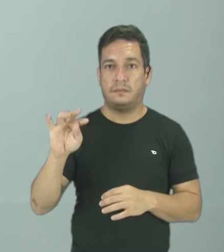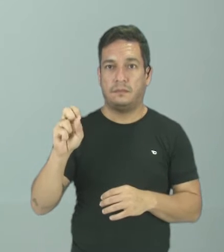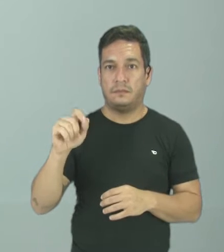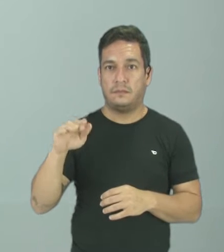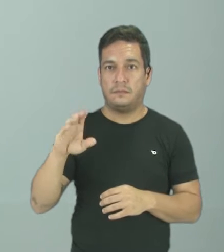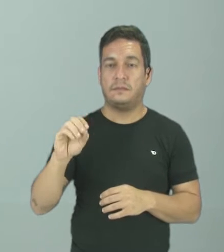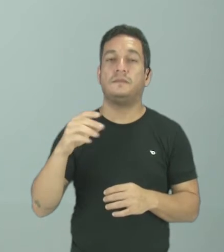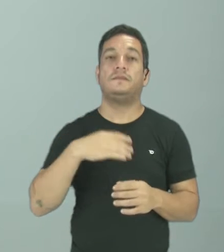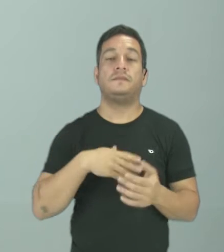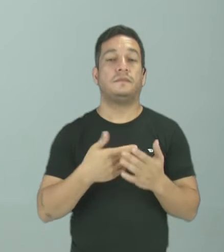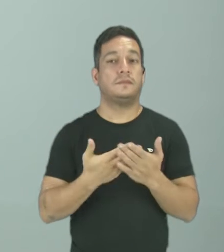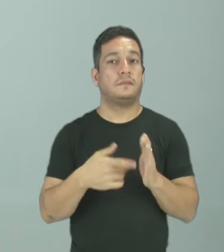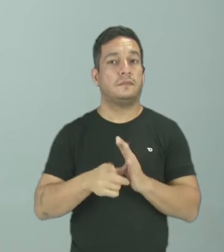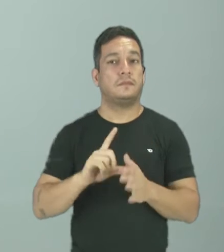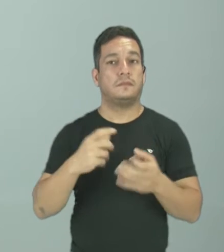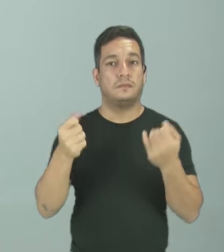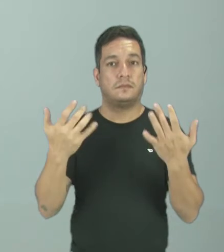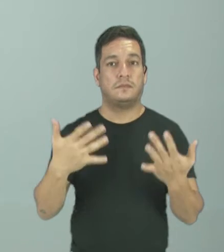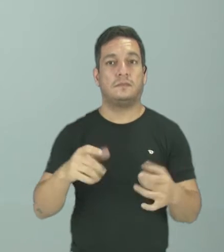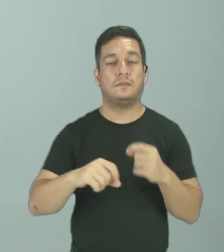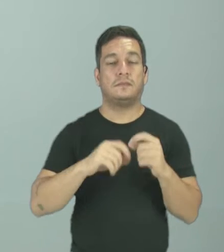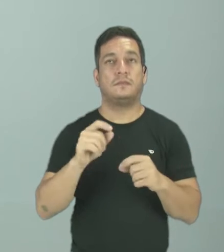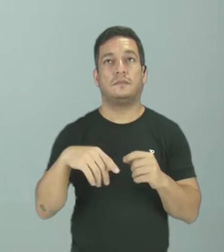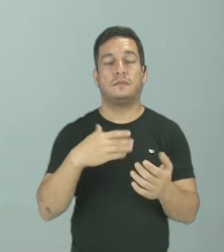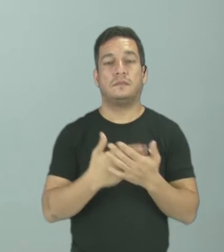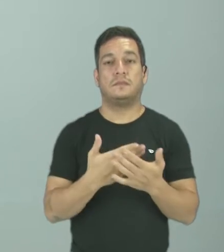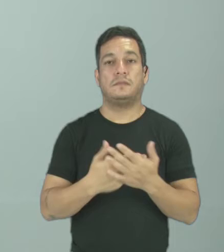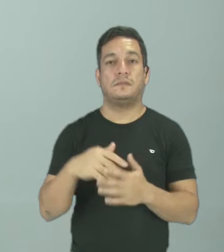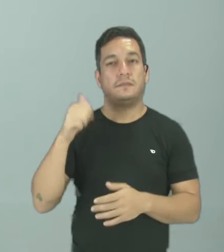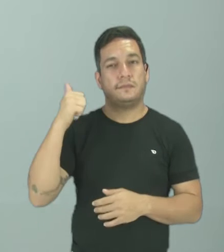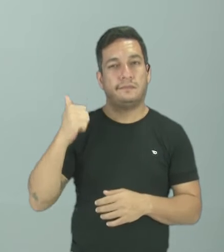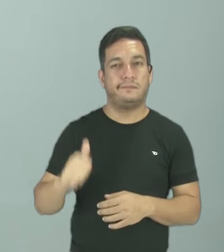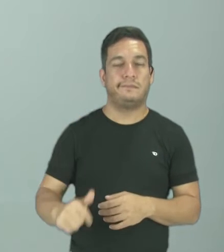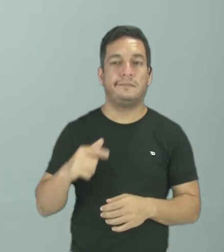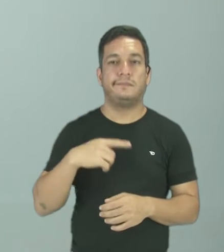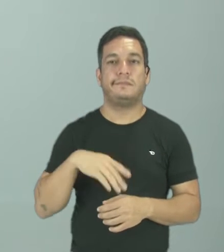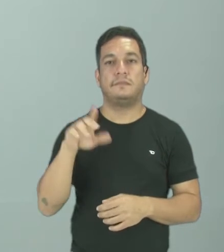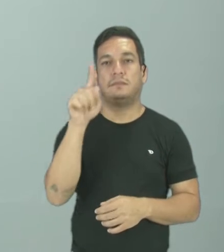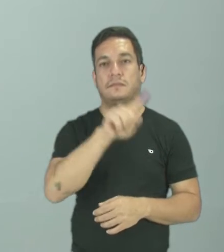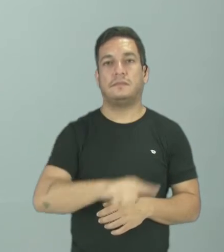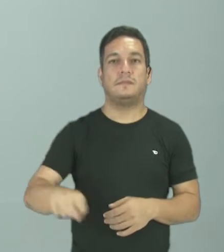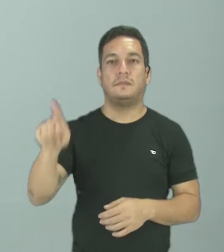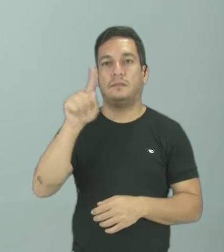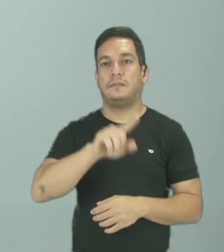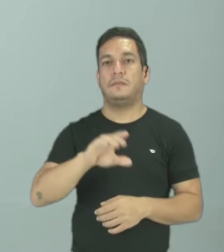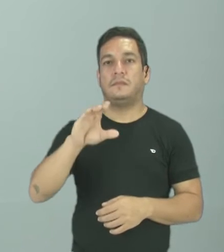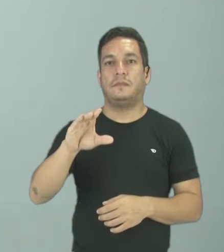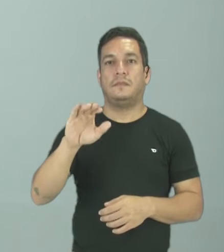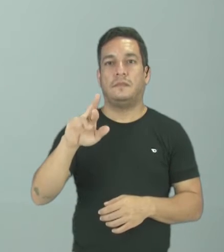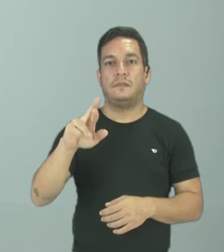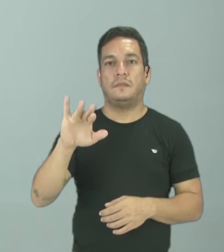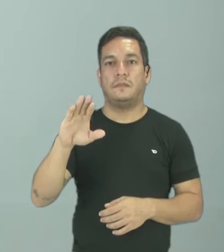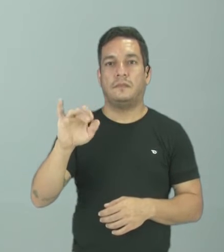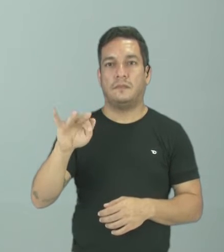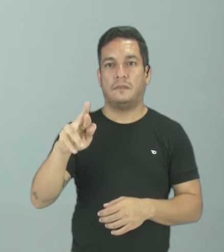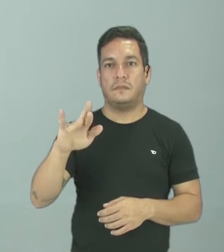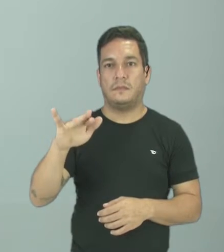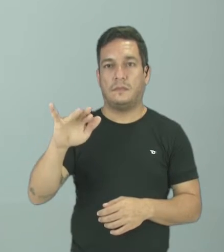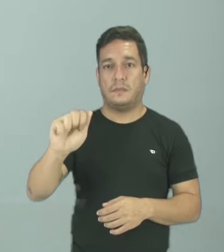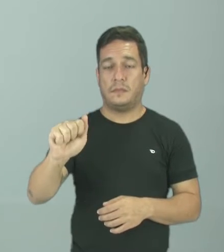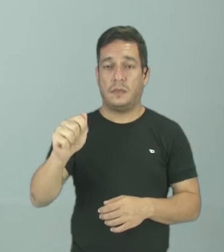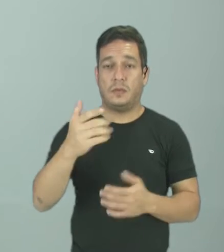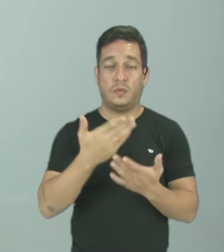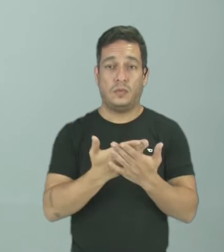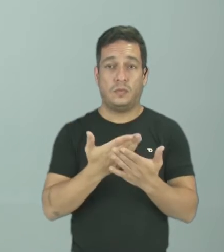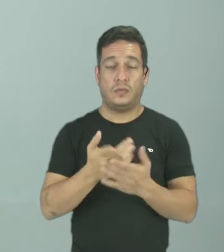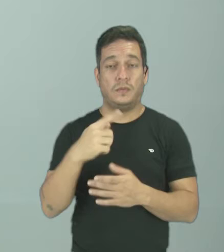anteriores, nós estamos tratando acerca do estudo analítico da circunferência. E aí o estudo analítico delas,